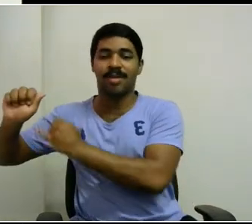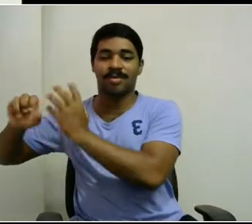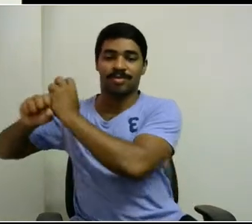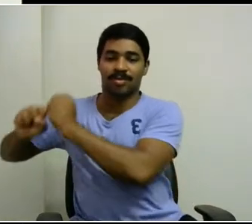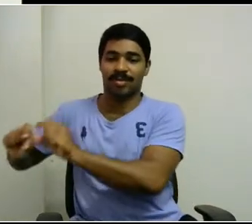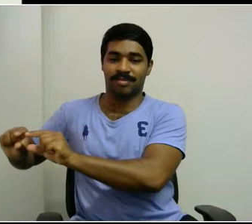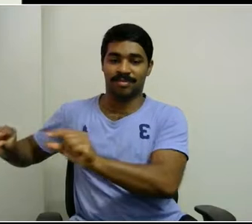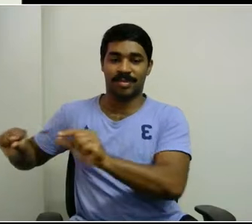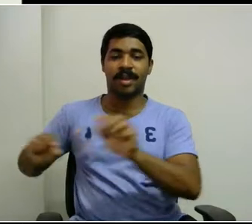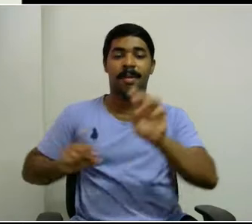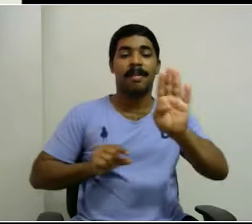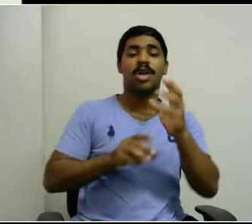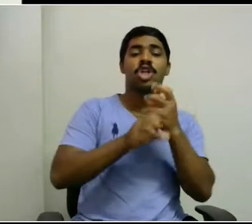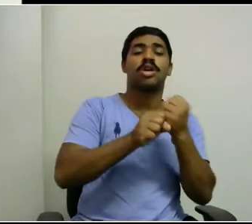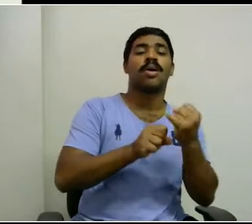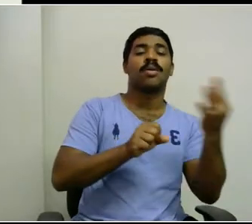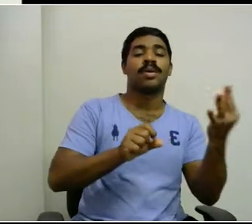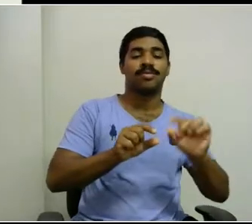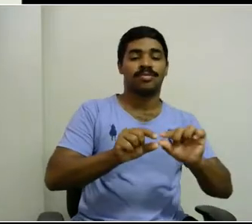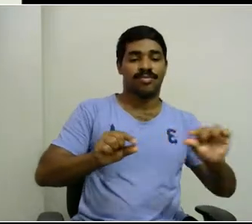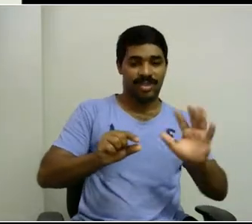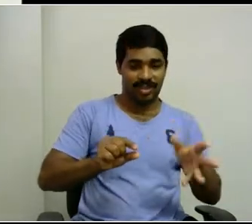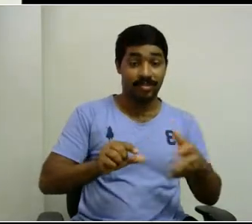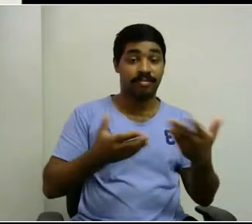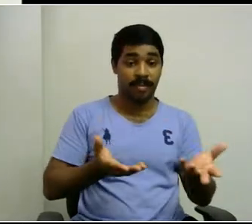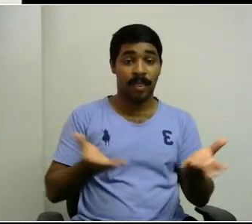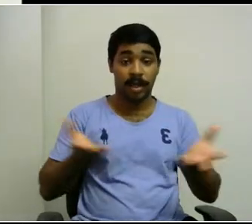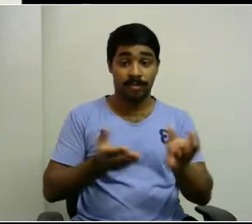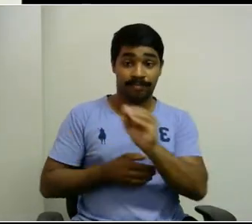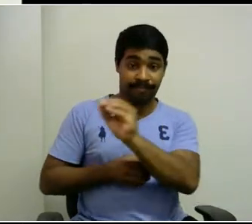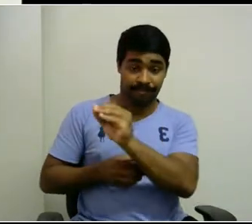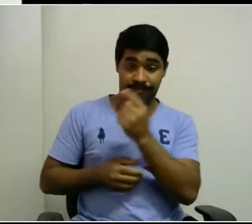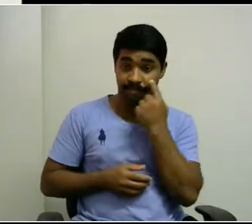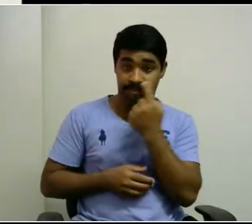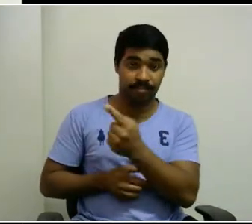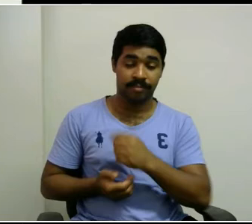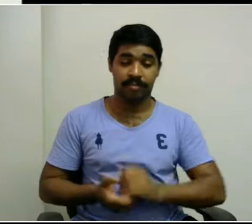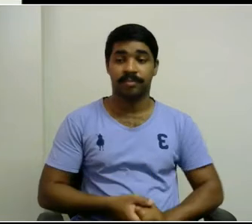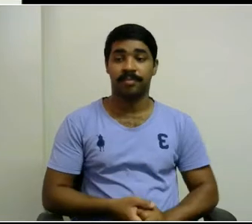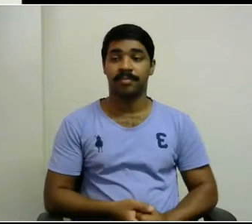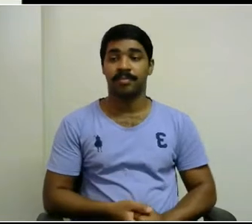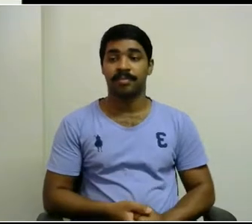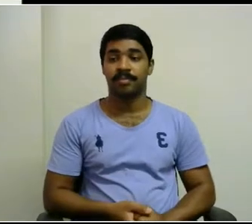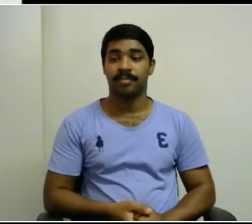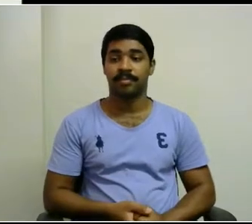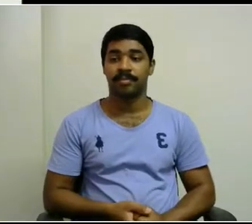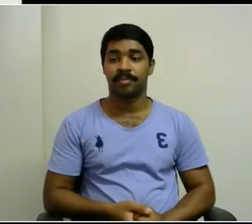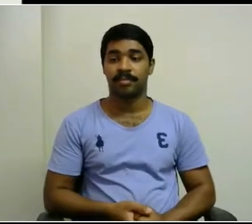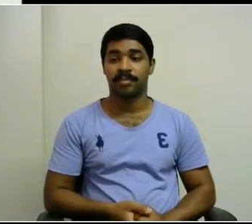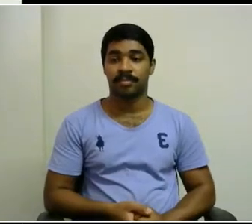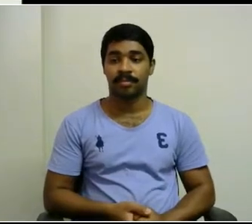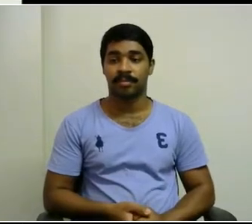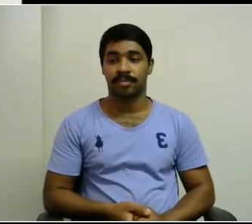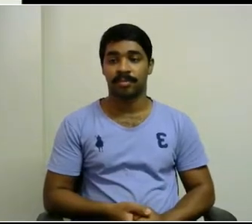Essa, V de A é esse, e o V de B esse aqui. Então, o que eu quero que aconteça é isso aqui, gente. O volume do B